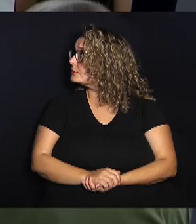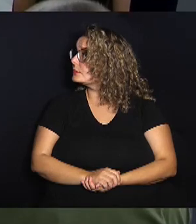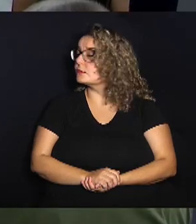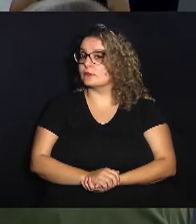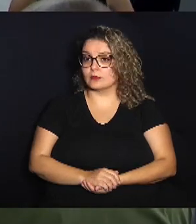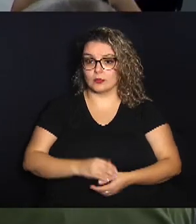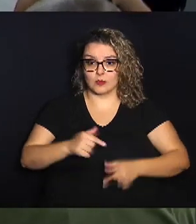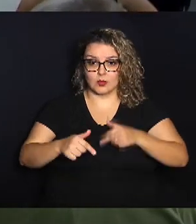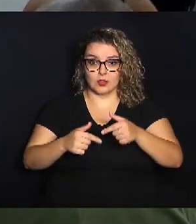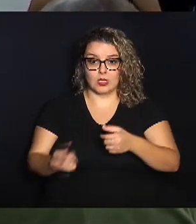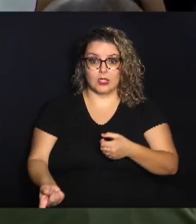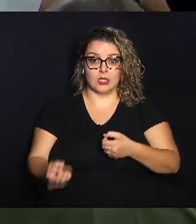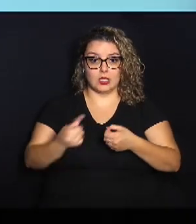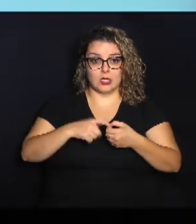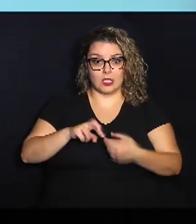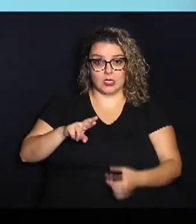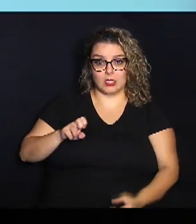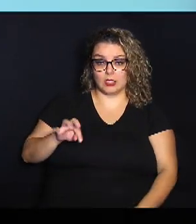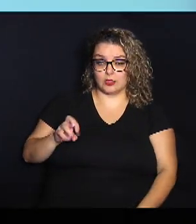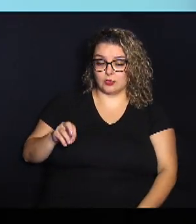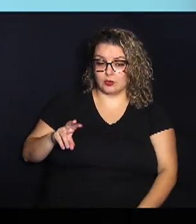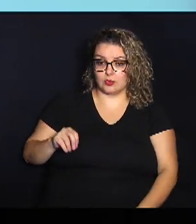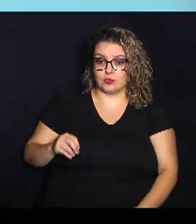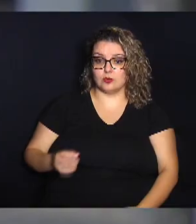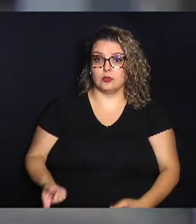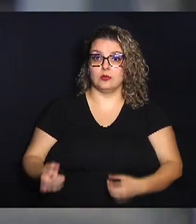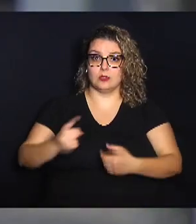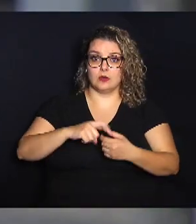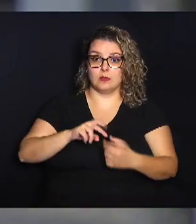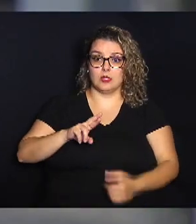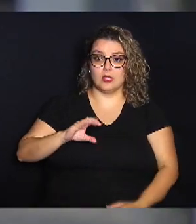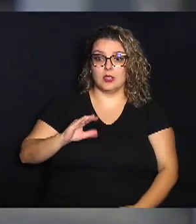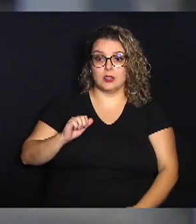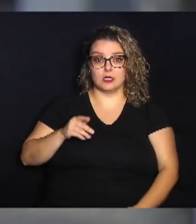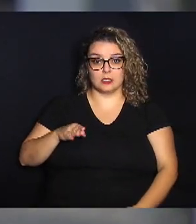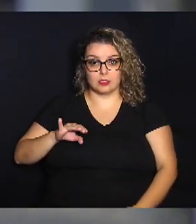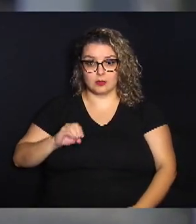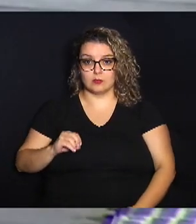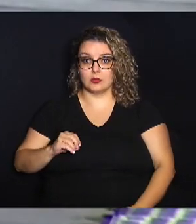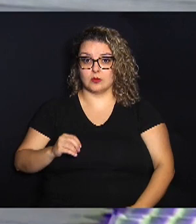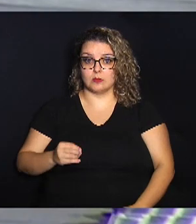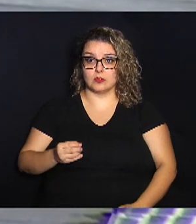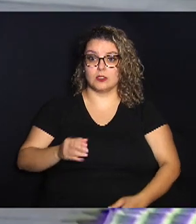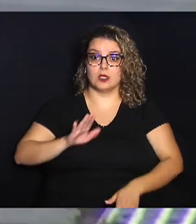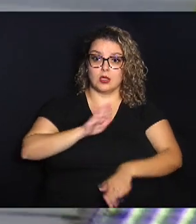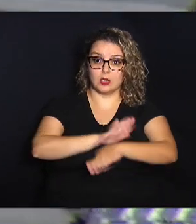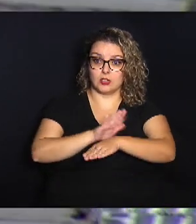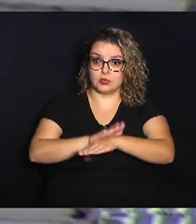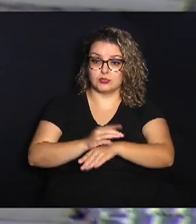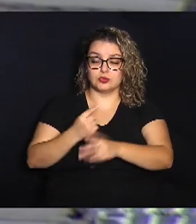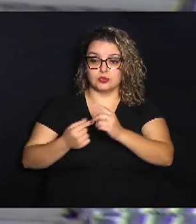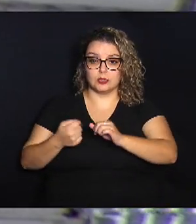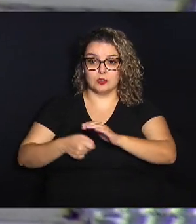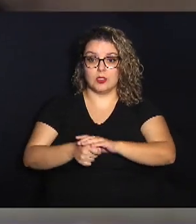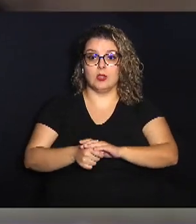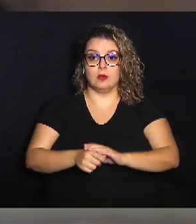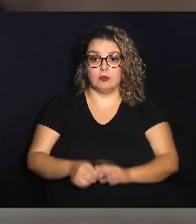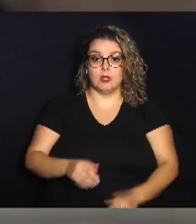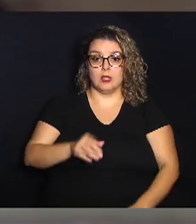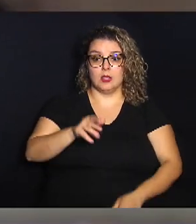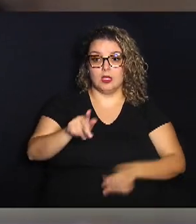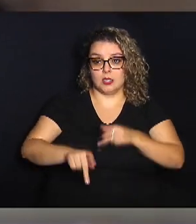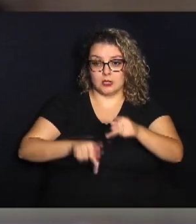Operação Retorno complementa o programa Recâmbio, que oferece suporte e financiamento para o retorno dos moradores